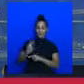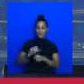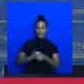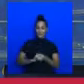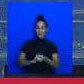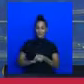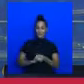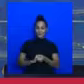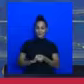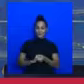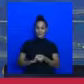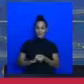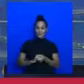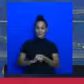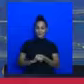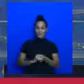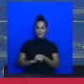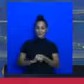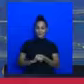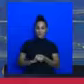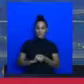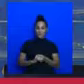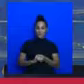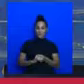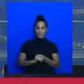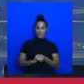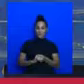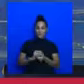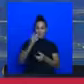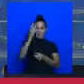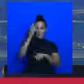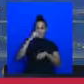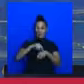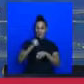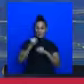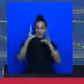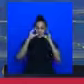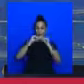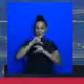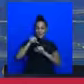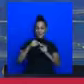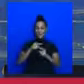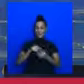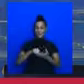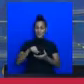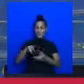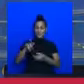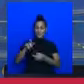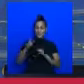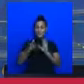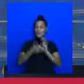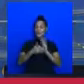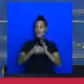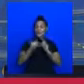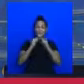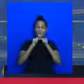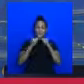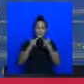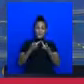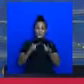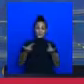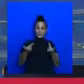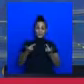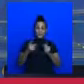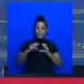05. Azul, 05. Amanhã, às 8 da noite, tem sorteio da Mega Sena. Aposte e boa